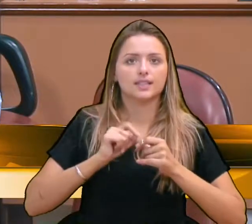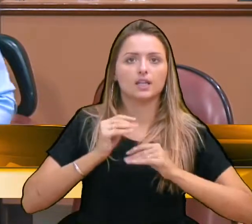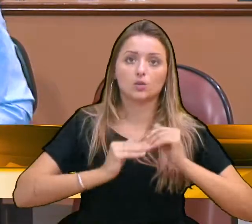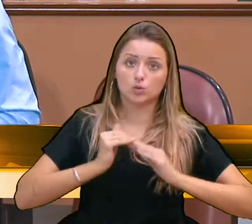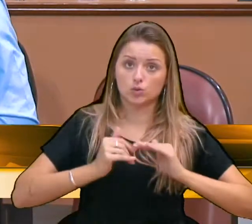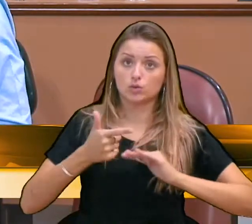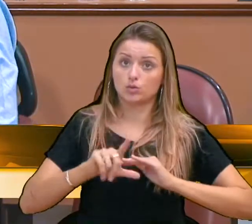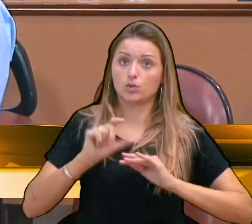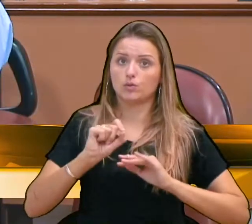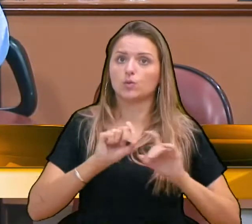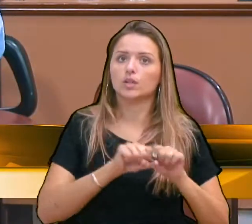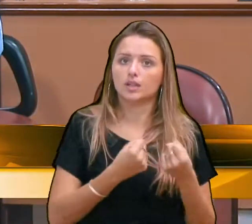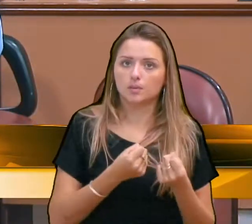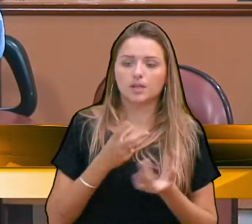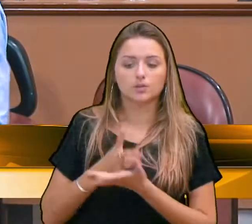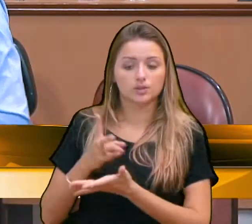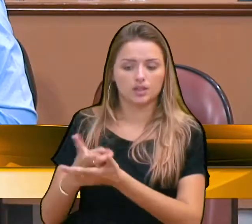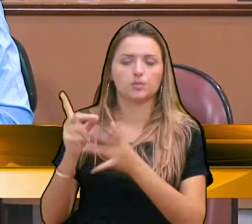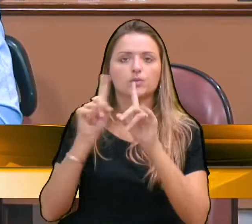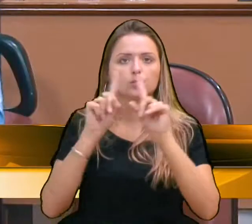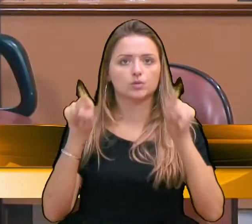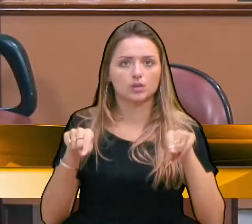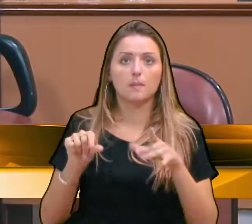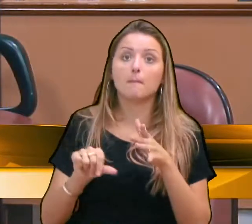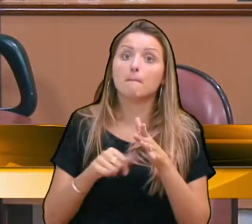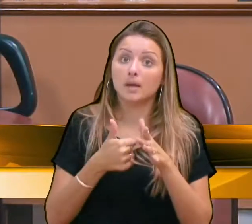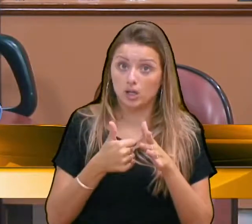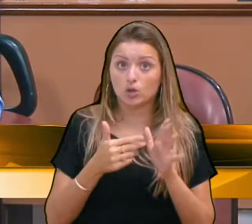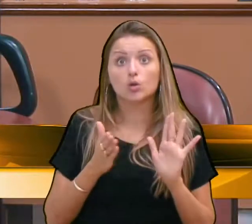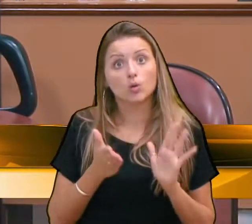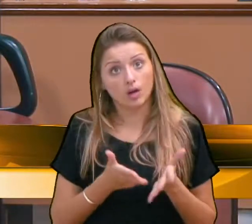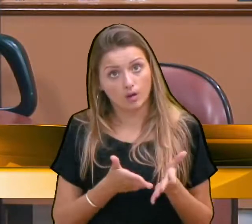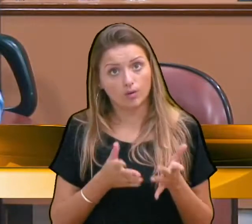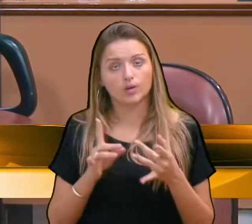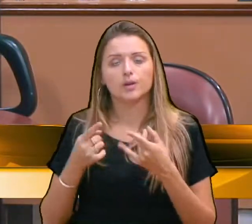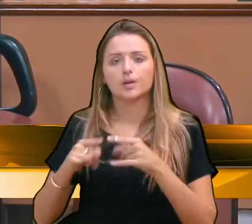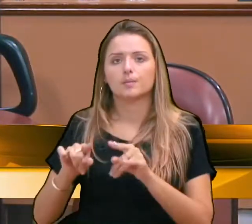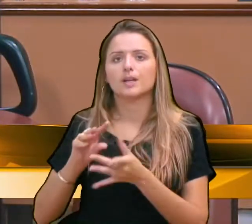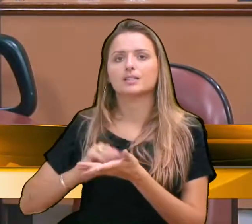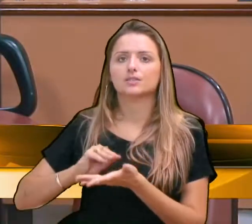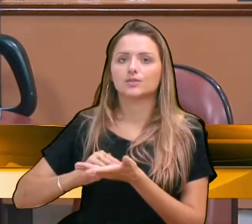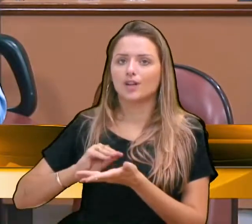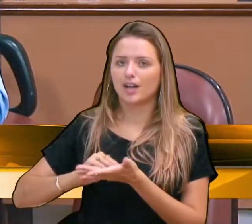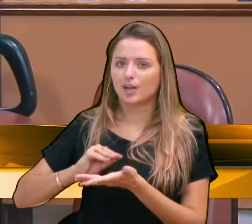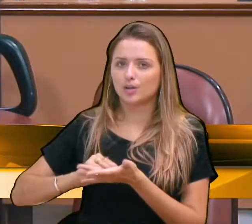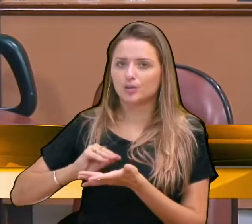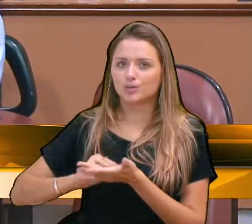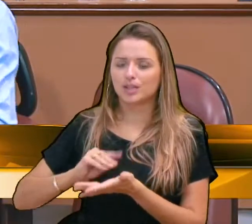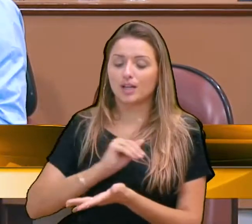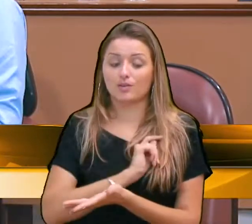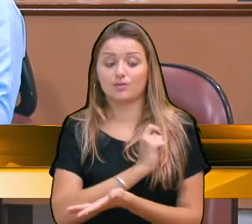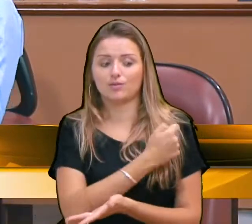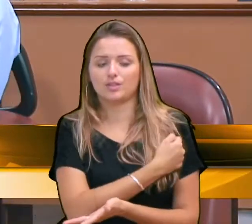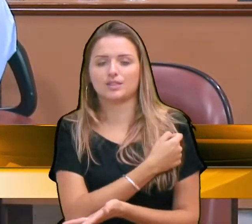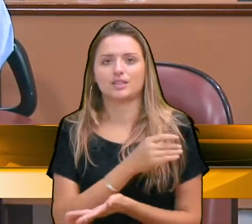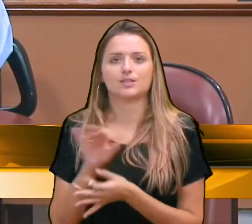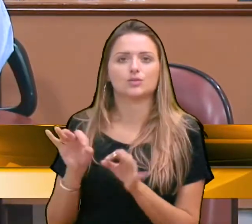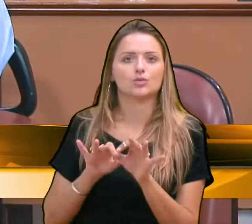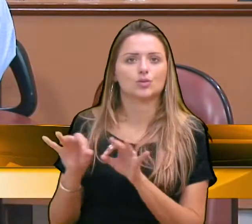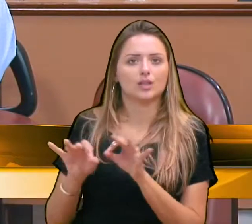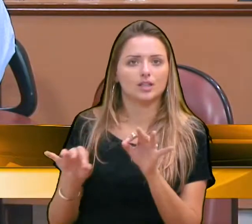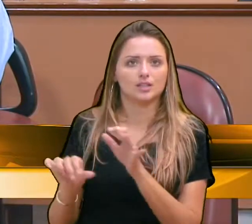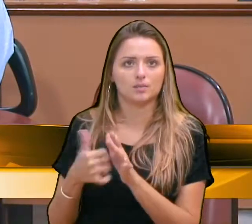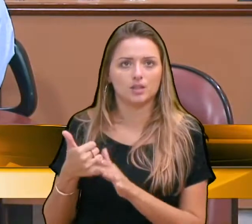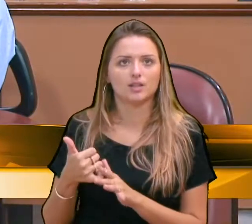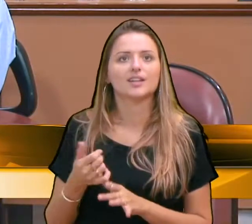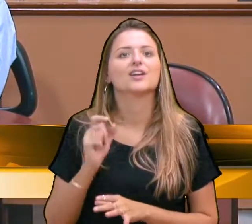a gente vê, sim, funcionários ali. Melhorou muito, mas talvez falta, sim, aquela fiscalização. Muitas